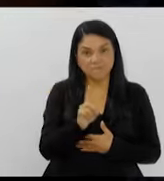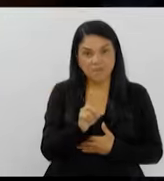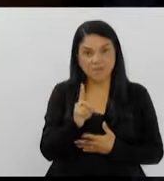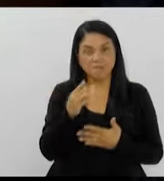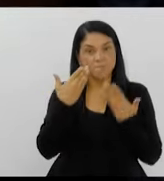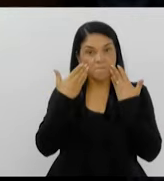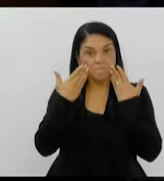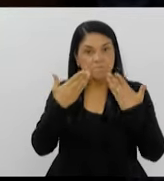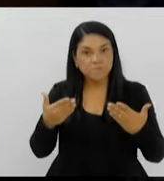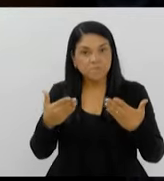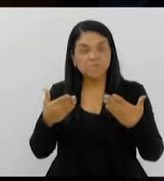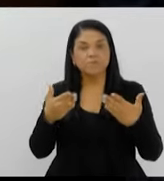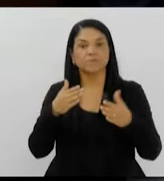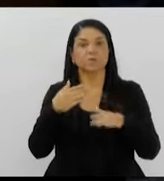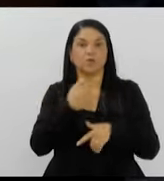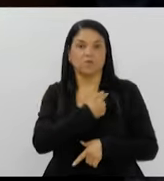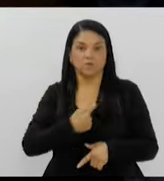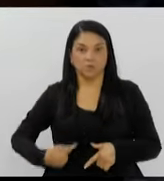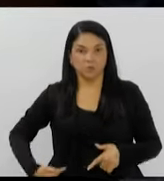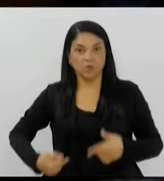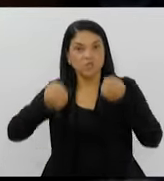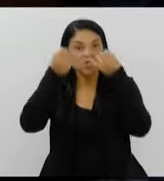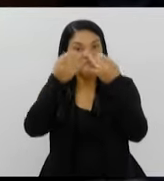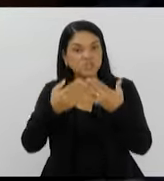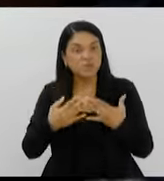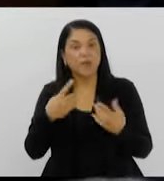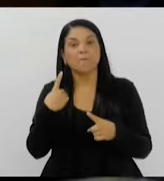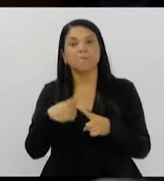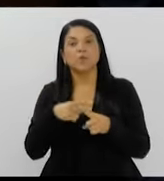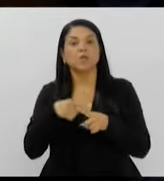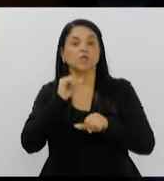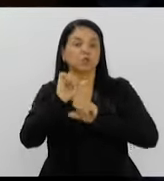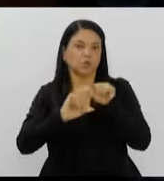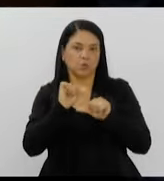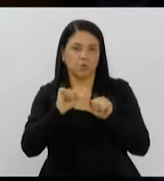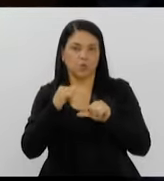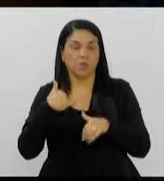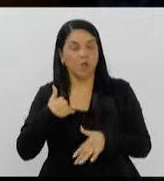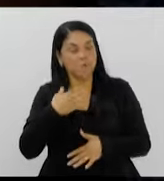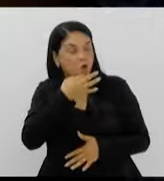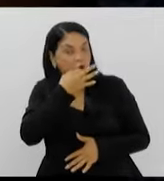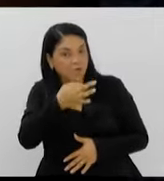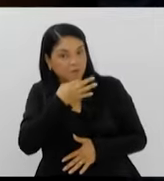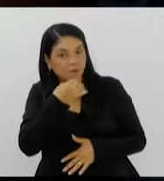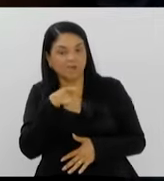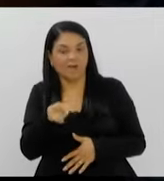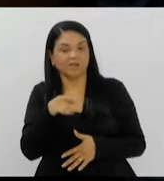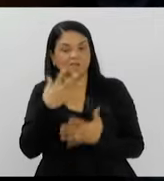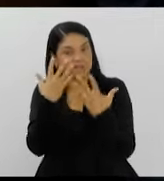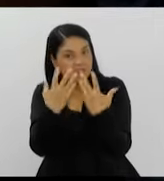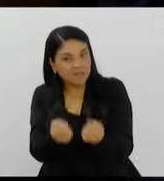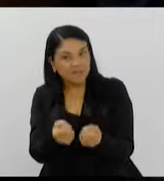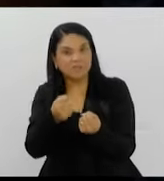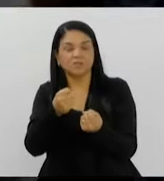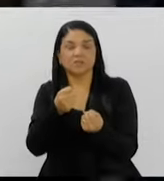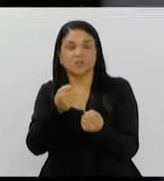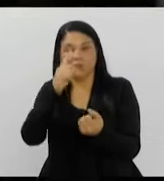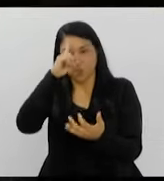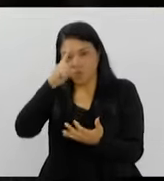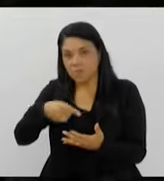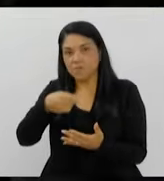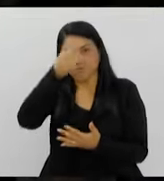troca Eu acho que o senhor caiu na armadilha do Eduardo paz mas espero